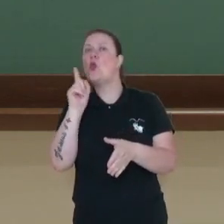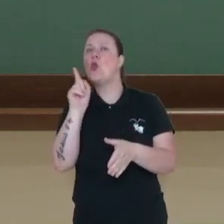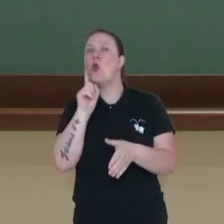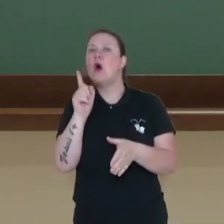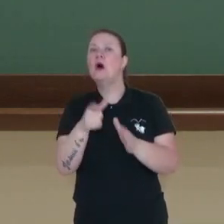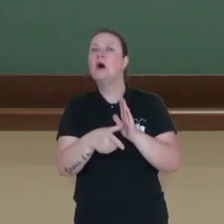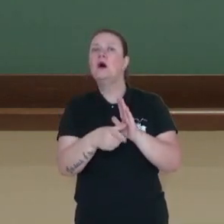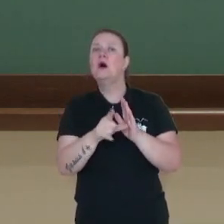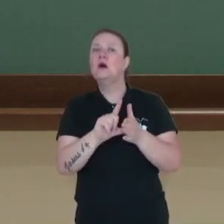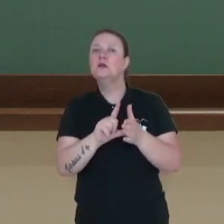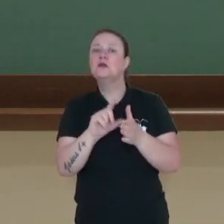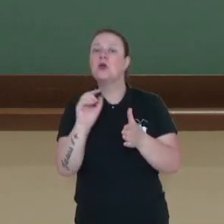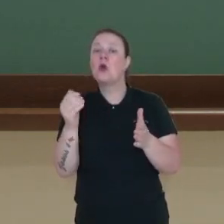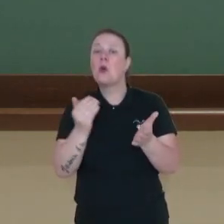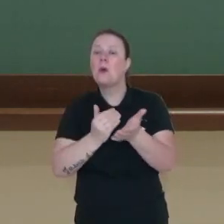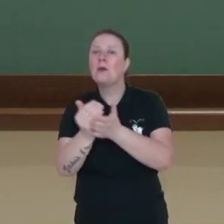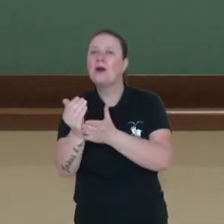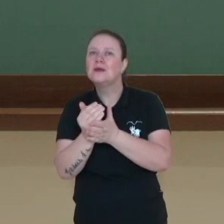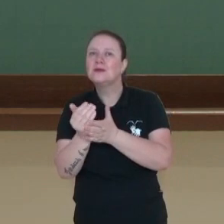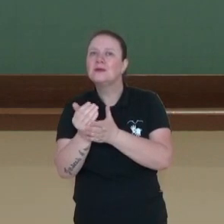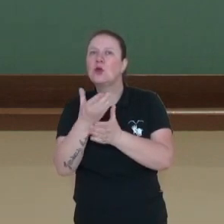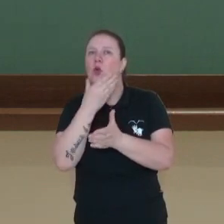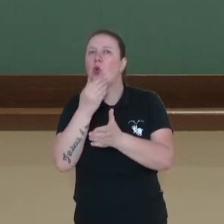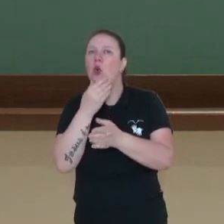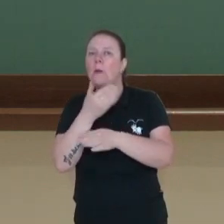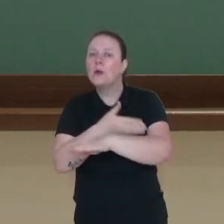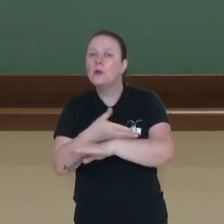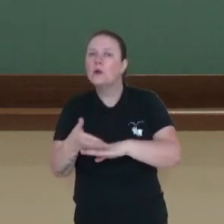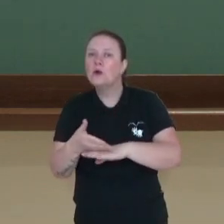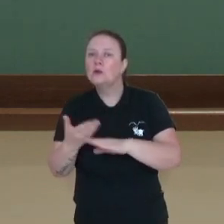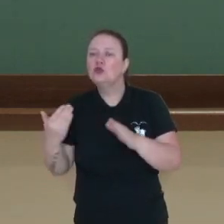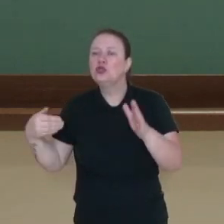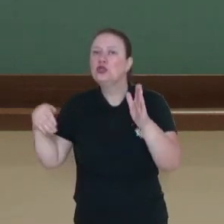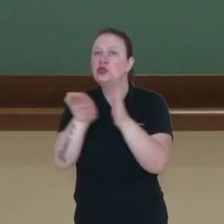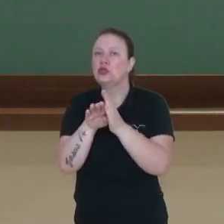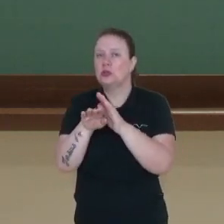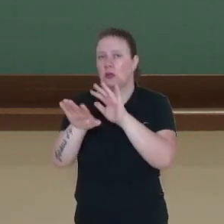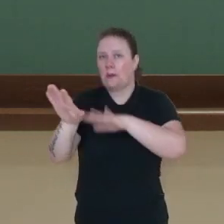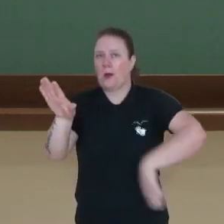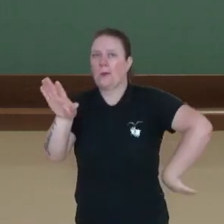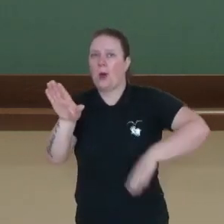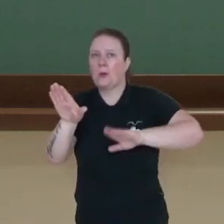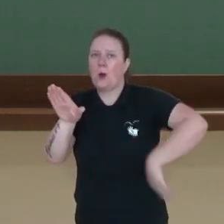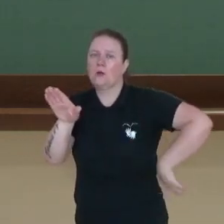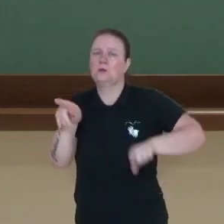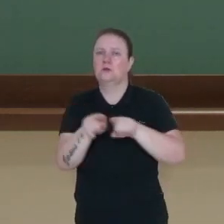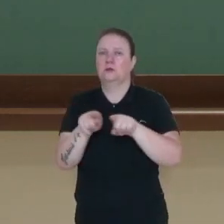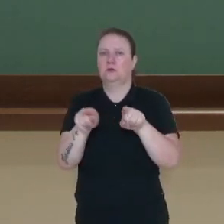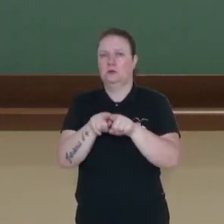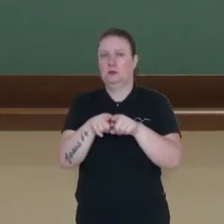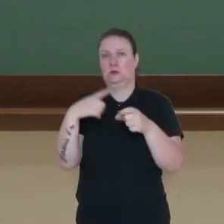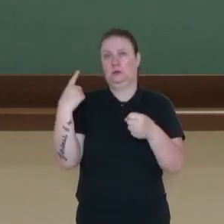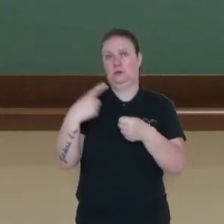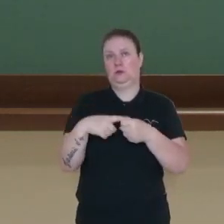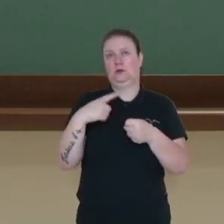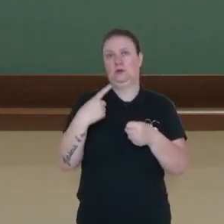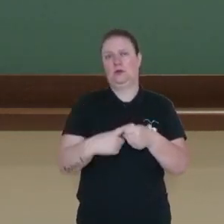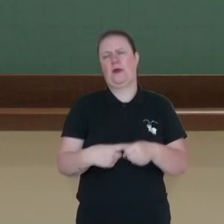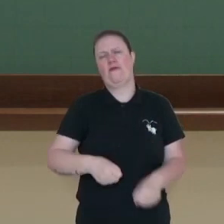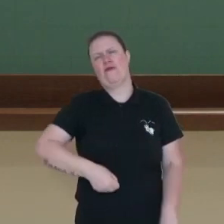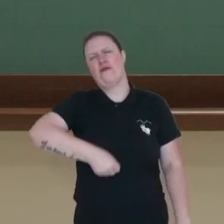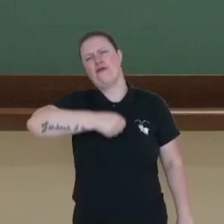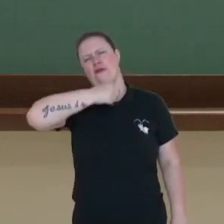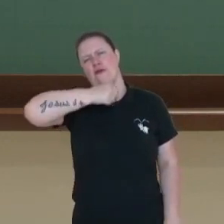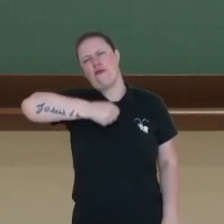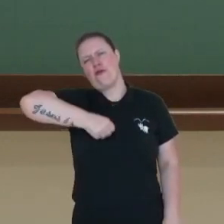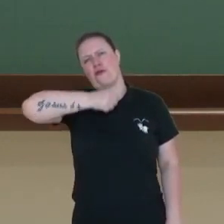começa pelo litoral do estado e vai ocupando as outras regiões do estado do Paraná. As cidades mais antigas